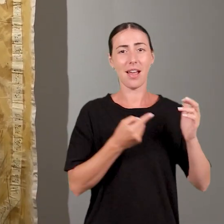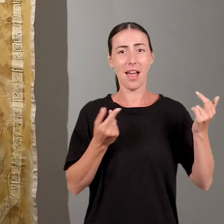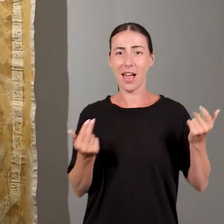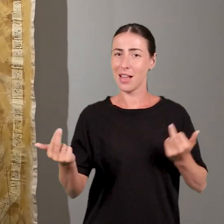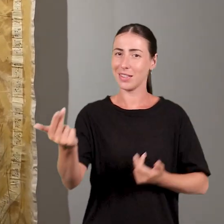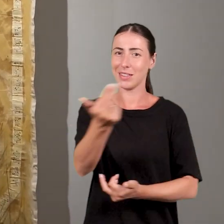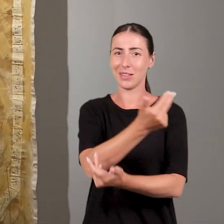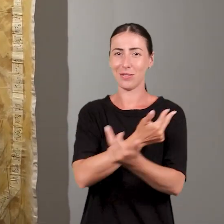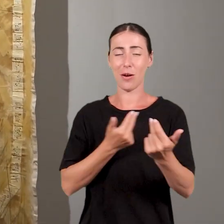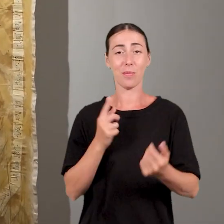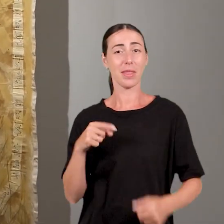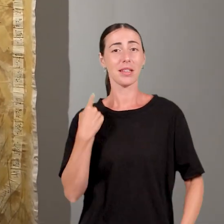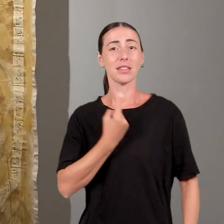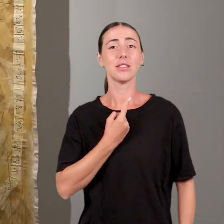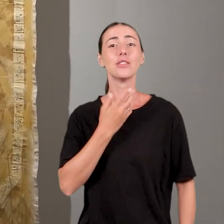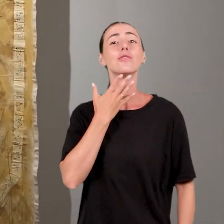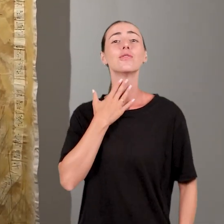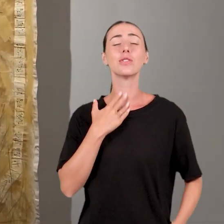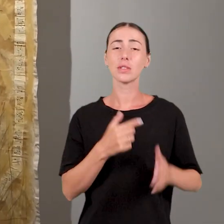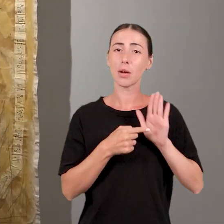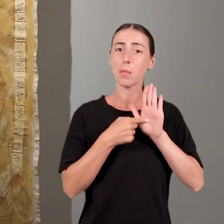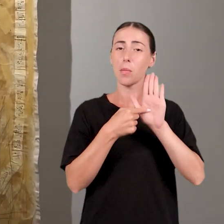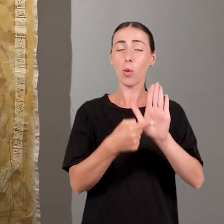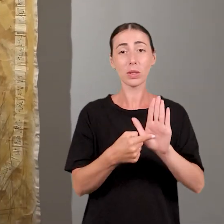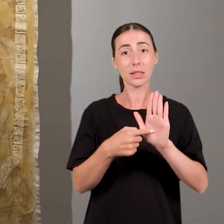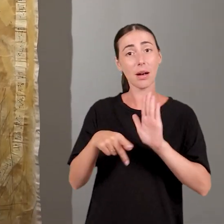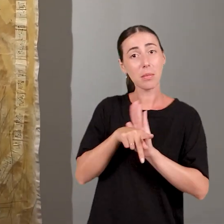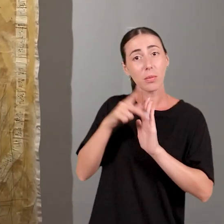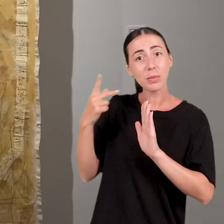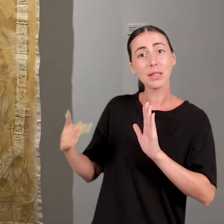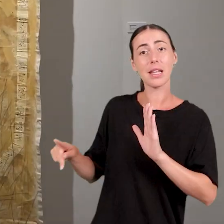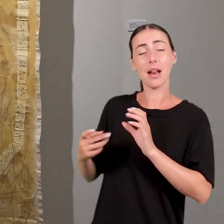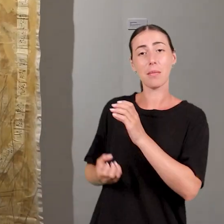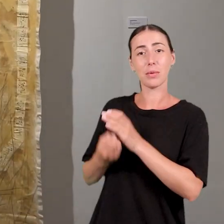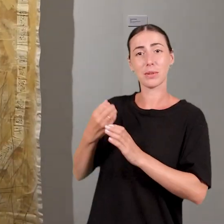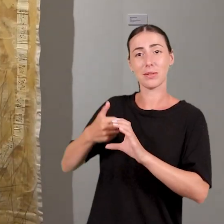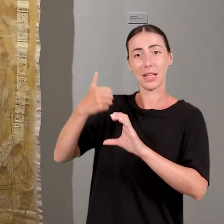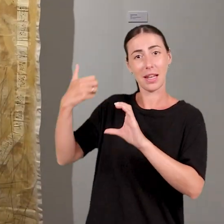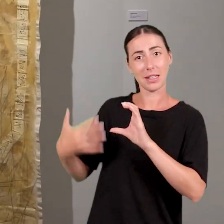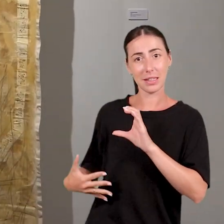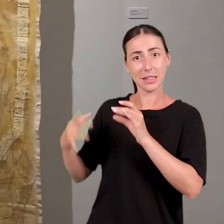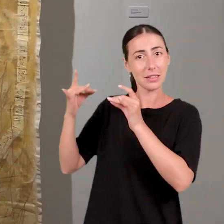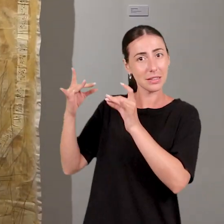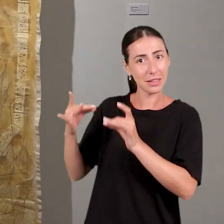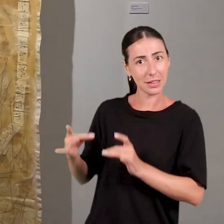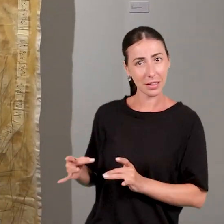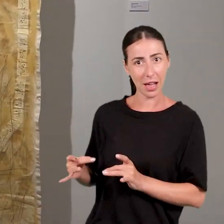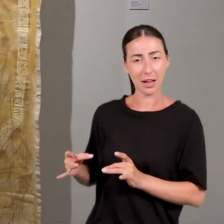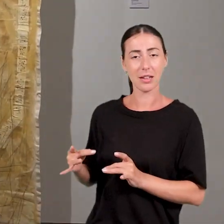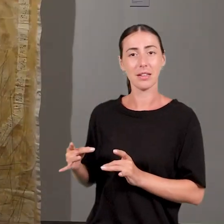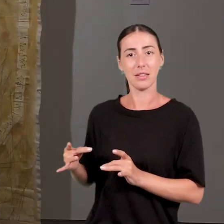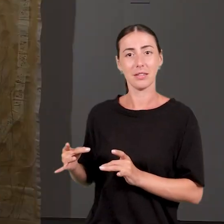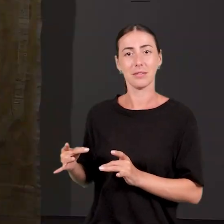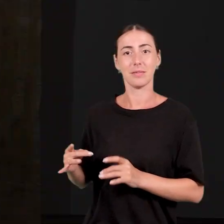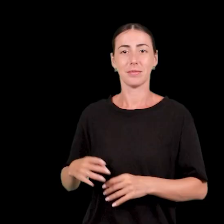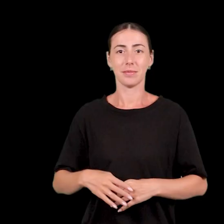apresentar um aspecto da produção do artista, eleita aqui para orientar a escrita deste novo capítulo.